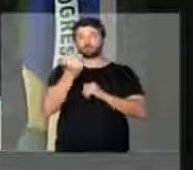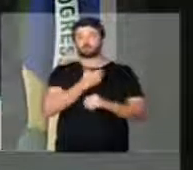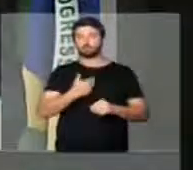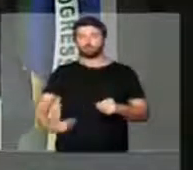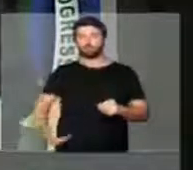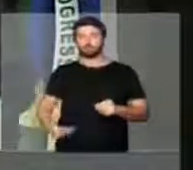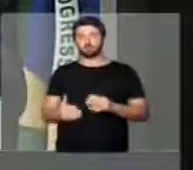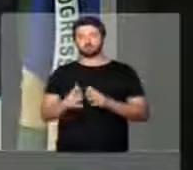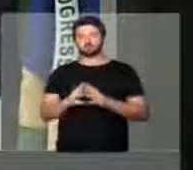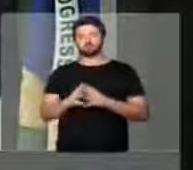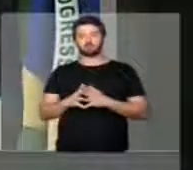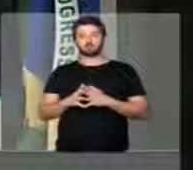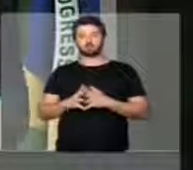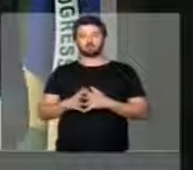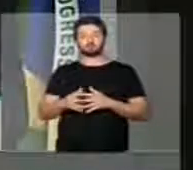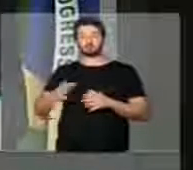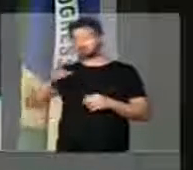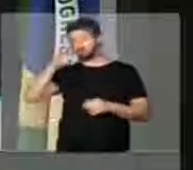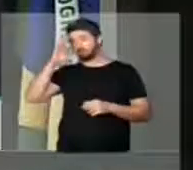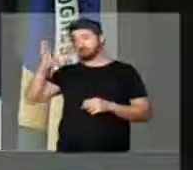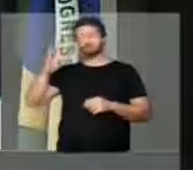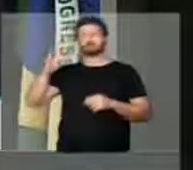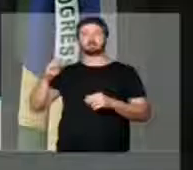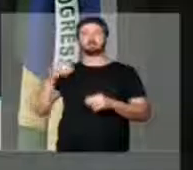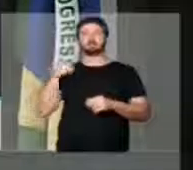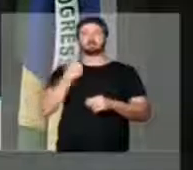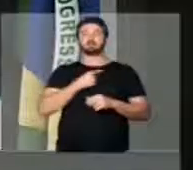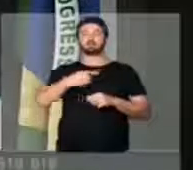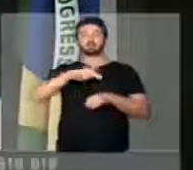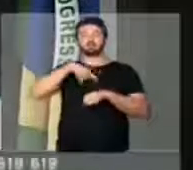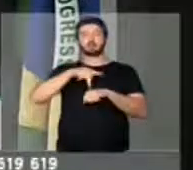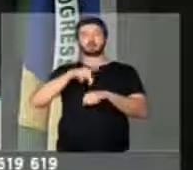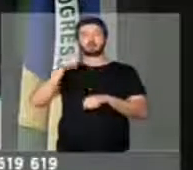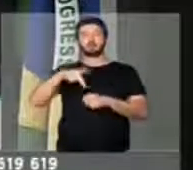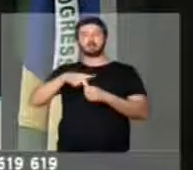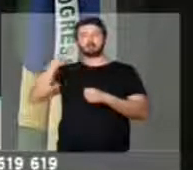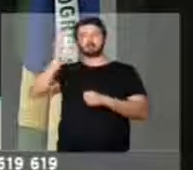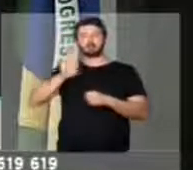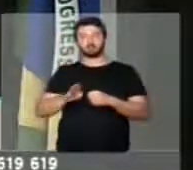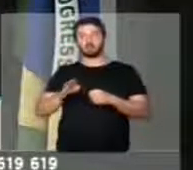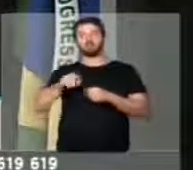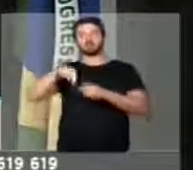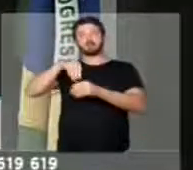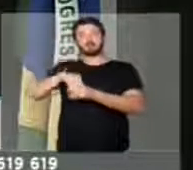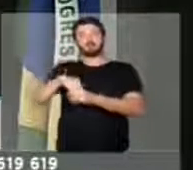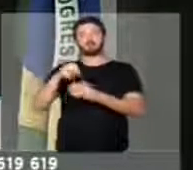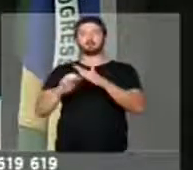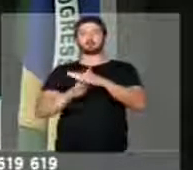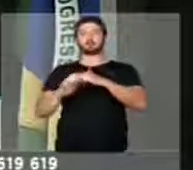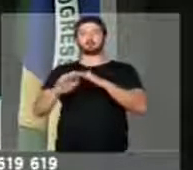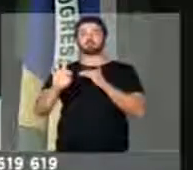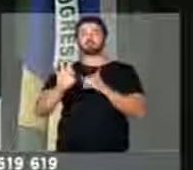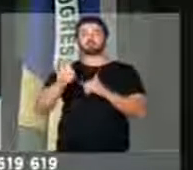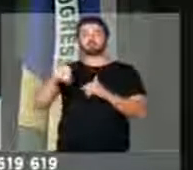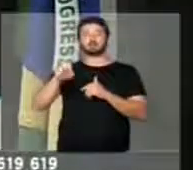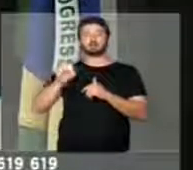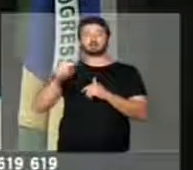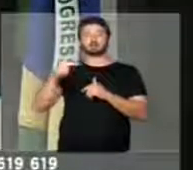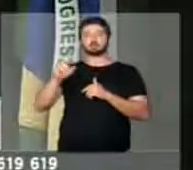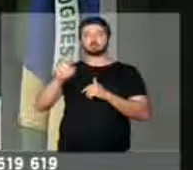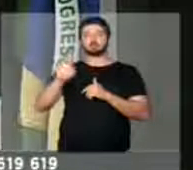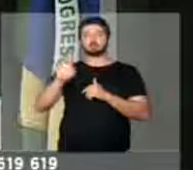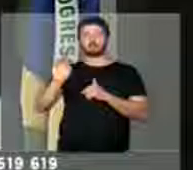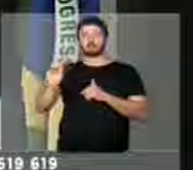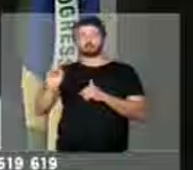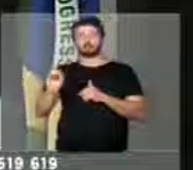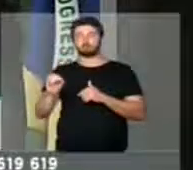públicos de uma das joias de nossa coroa, que é a Transpetro, subsidiária da Petrobras. Meu caro